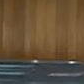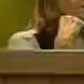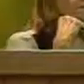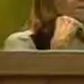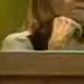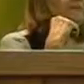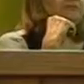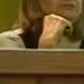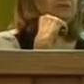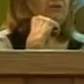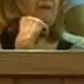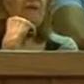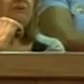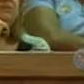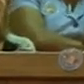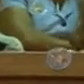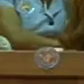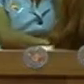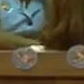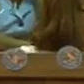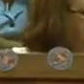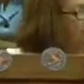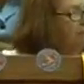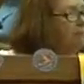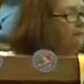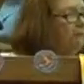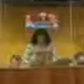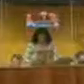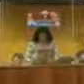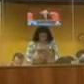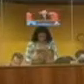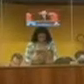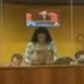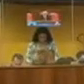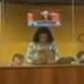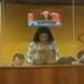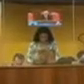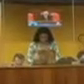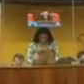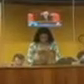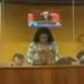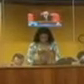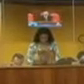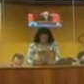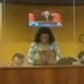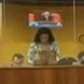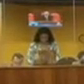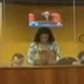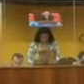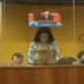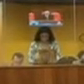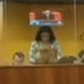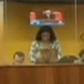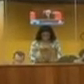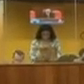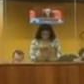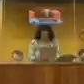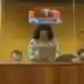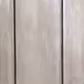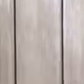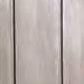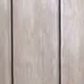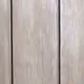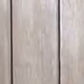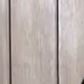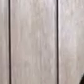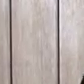sessão nas galerias do plenário deputado Valdemar Macedo justificam por que discordam da direção da empresa.